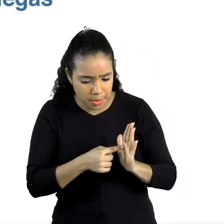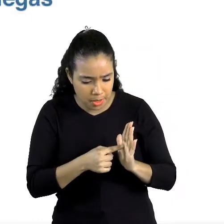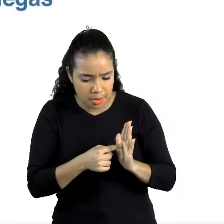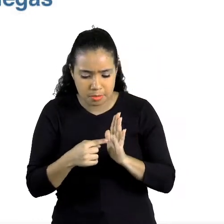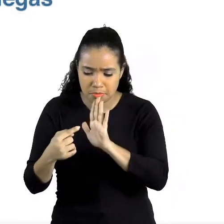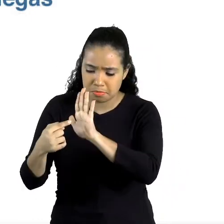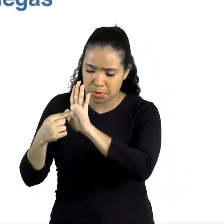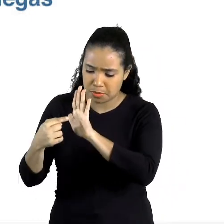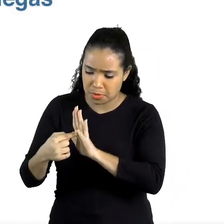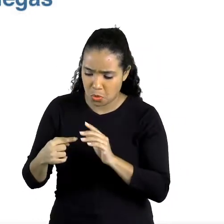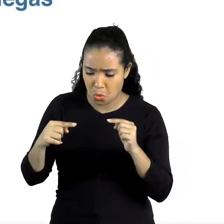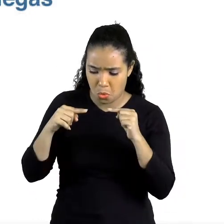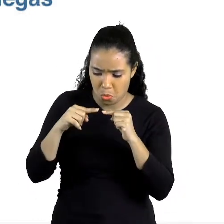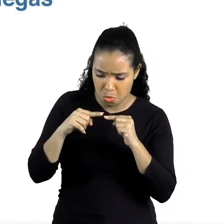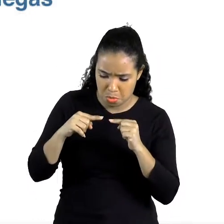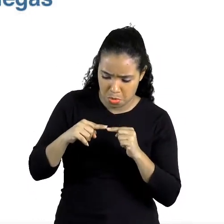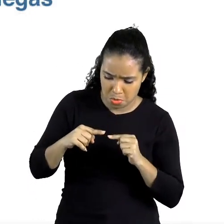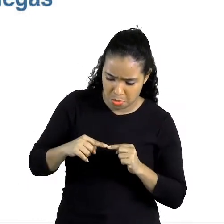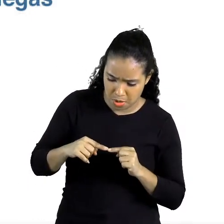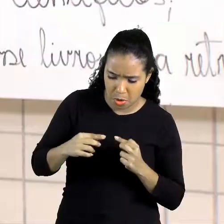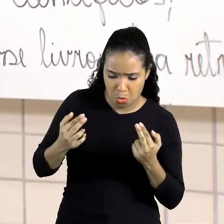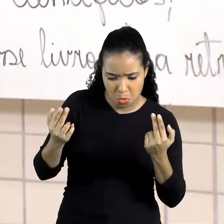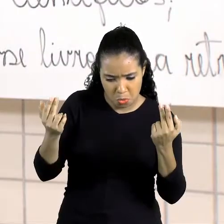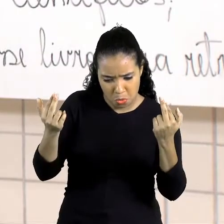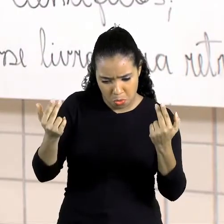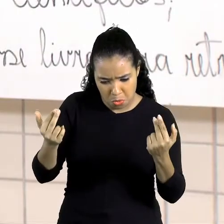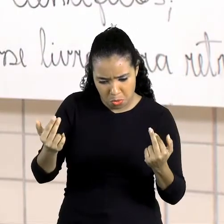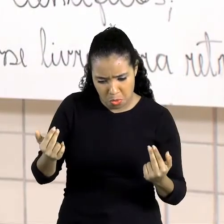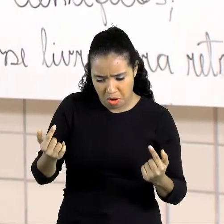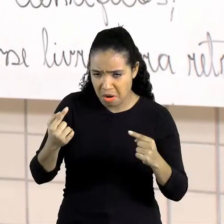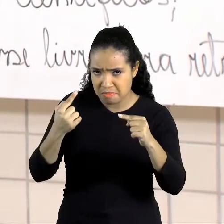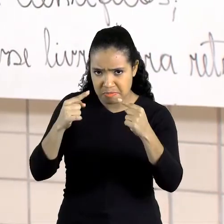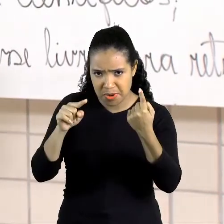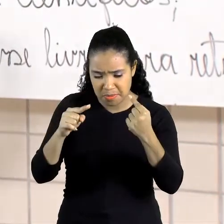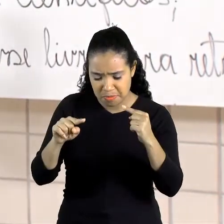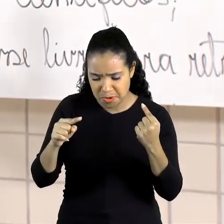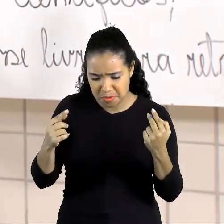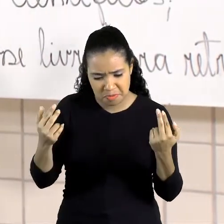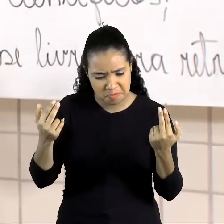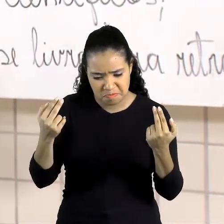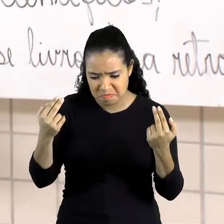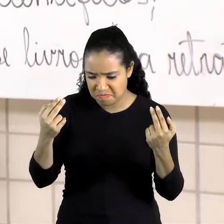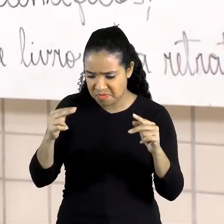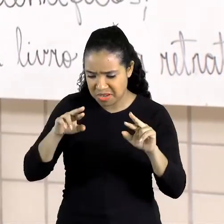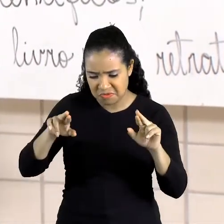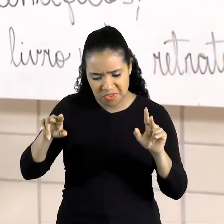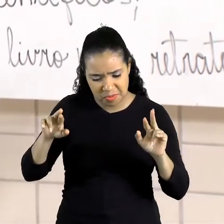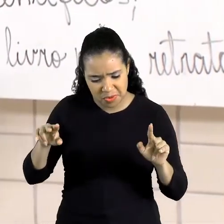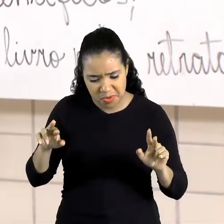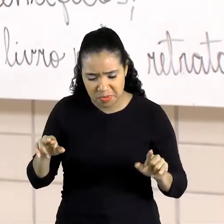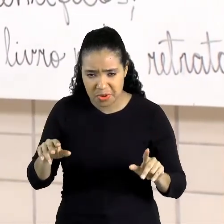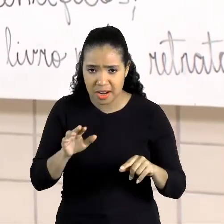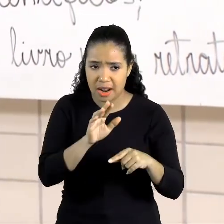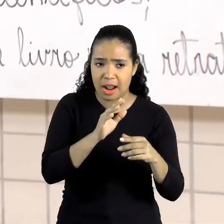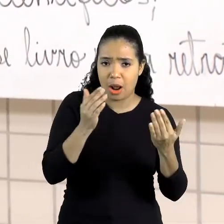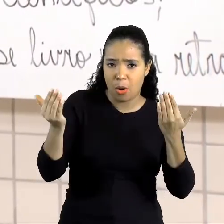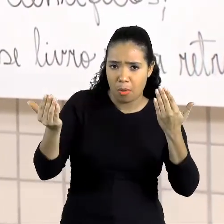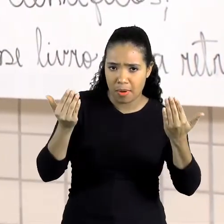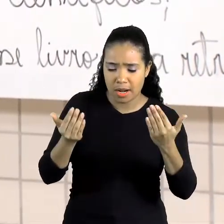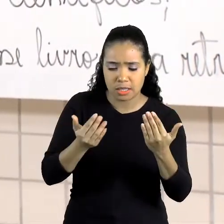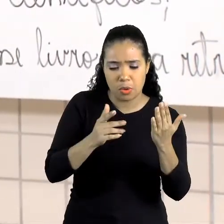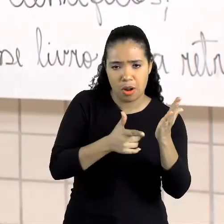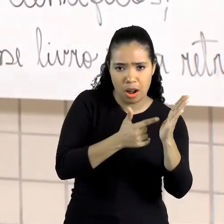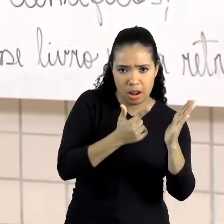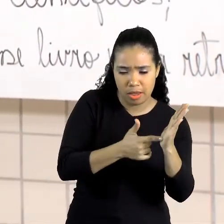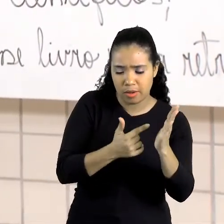comum entre o livro e o filme. Observem que o livro ele é bem mais detalhado e que a leitura